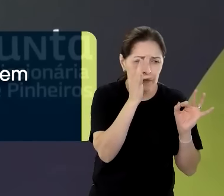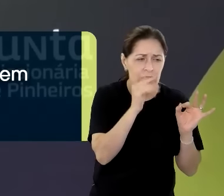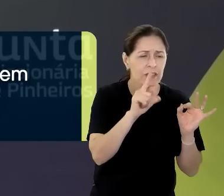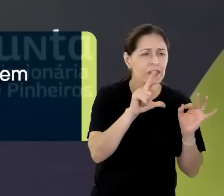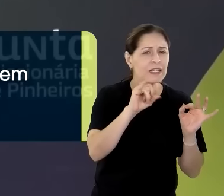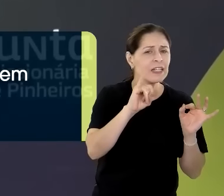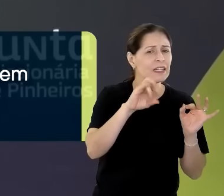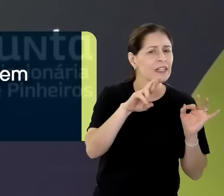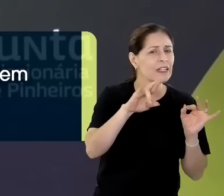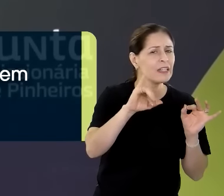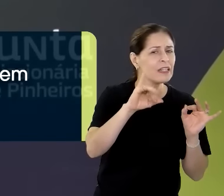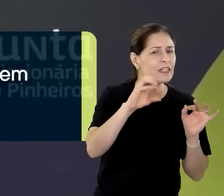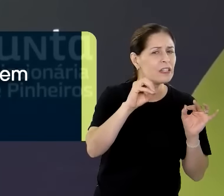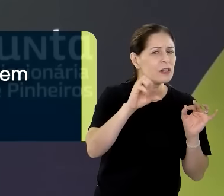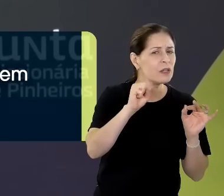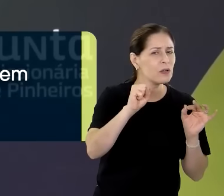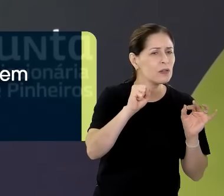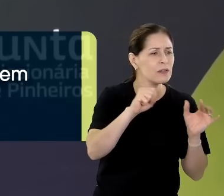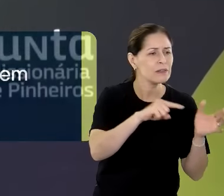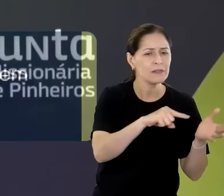você.